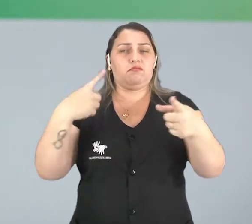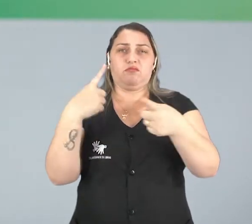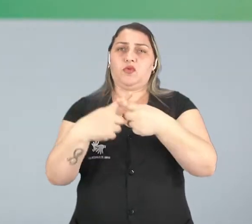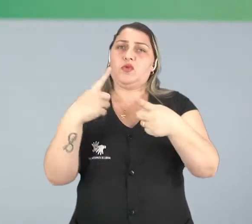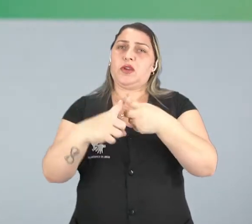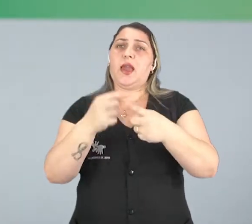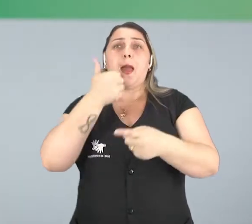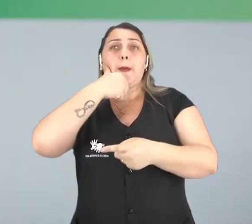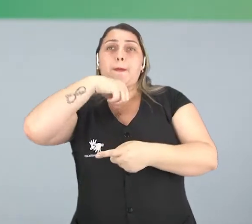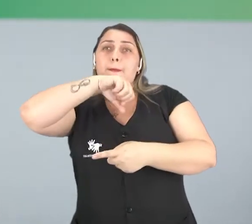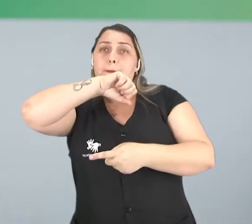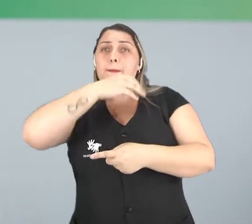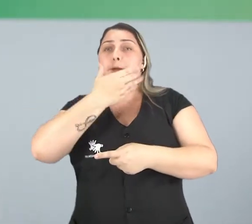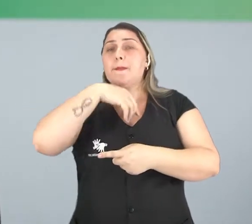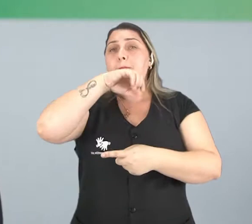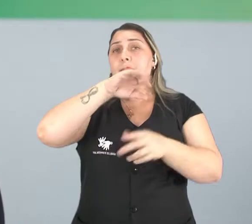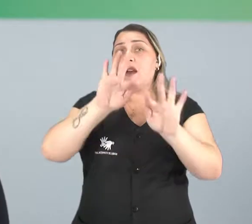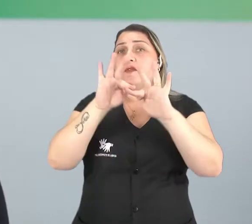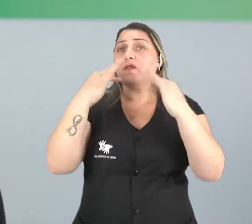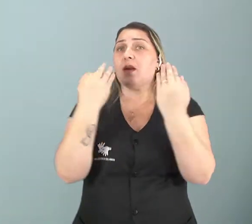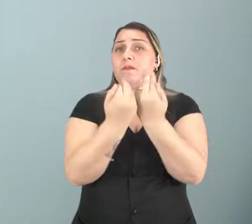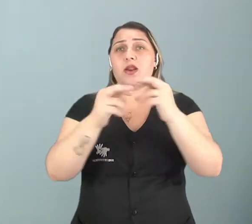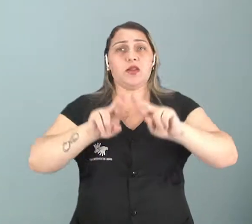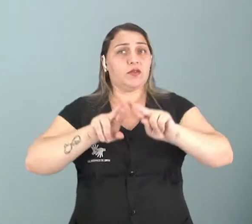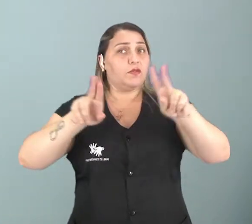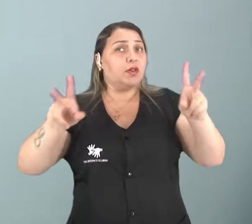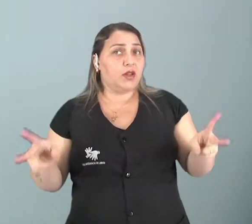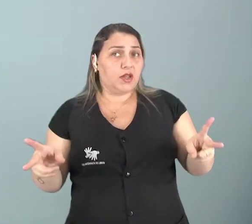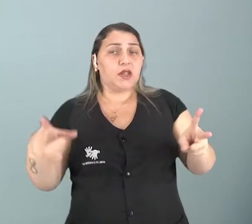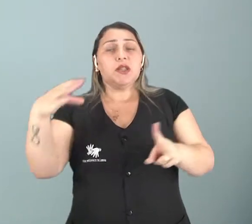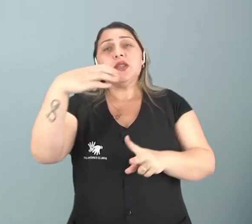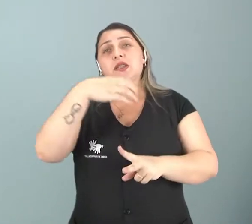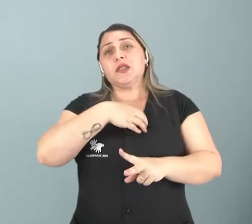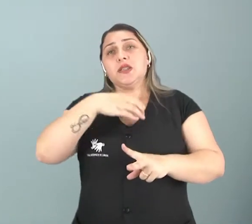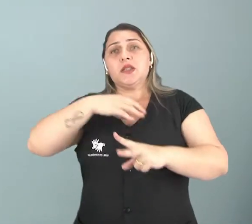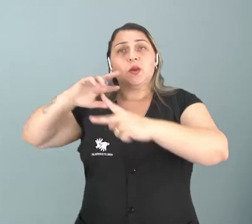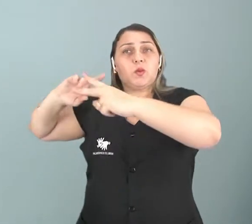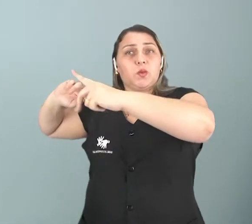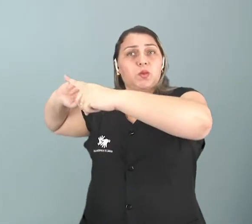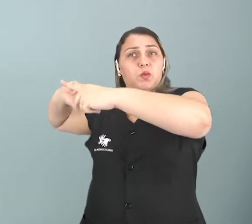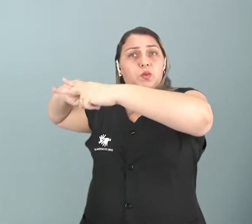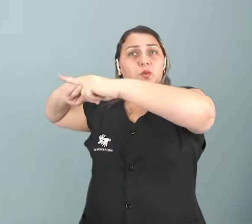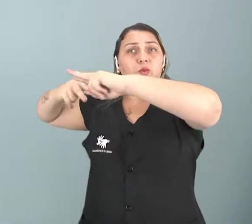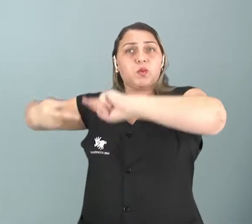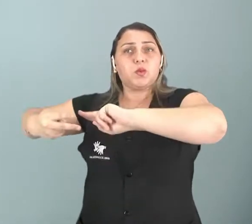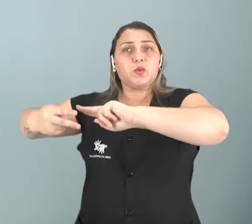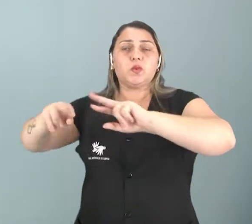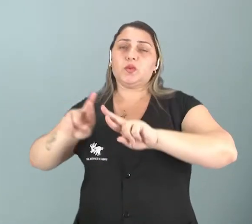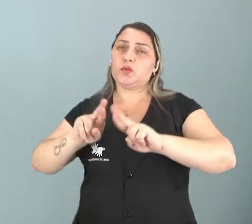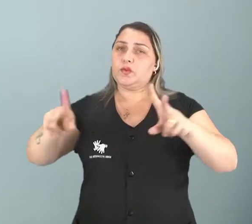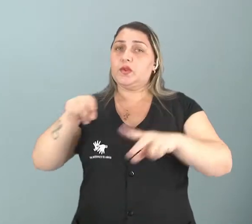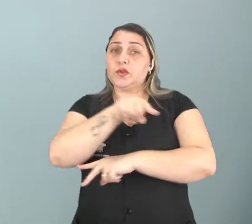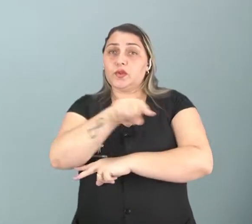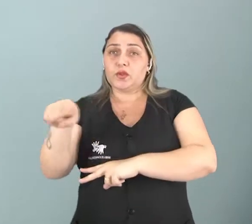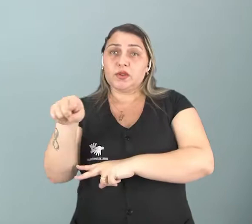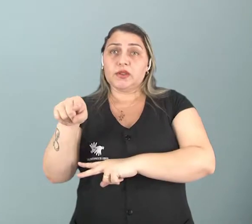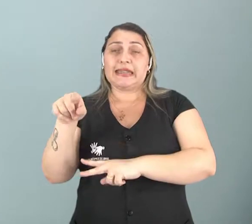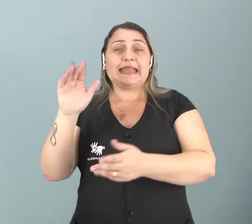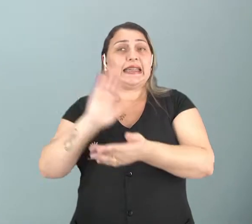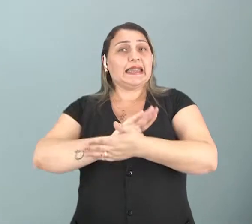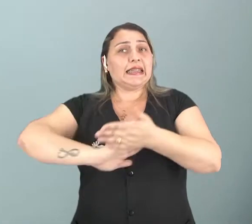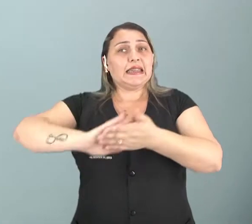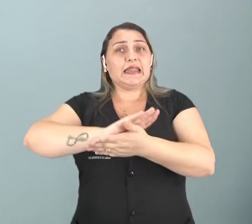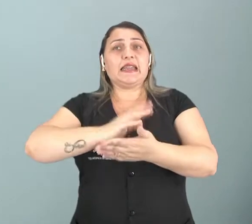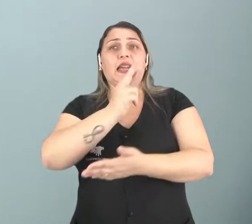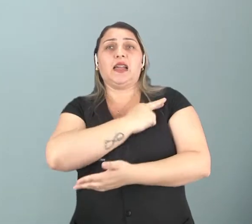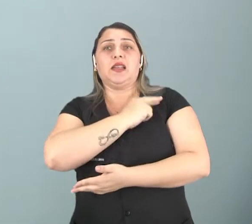são de pais diferentes, a família de vocês é diferente. Existe uma herança, uma genética diferente em vocês, tá? Nada de preconceito,